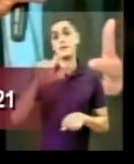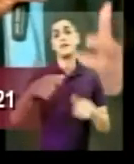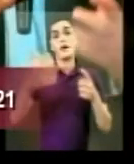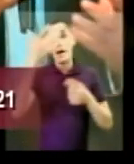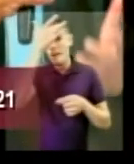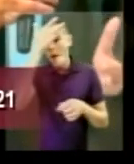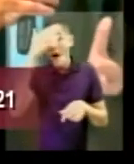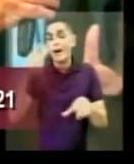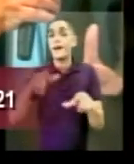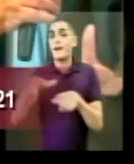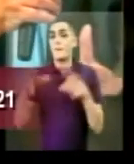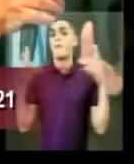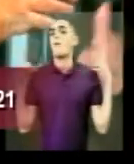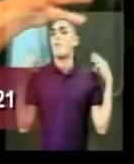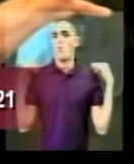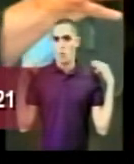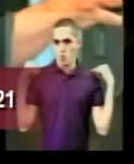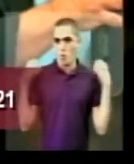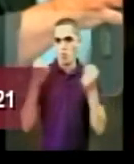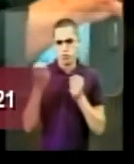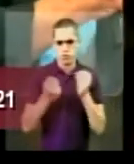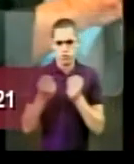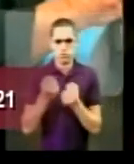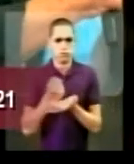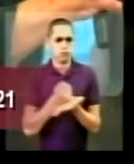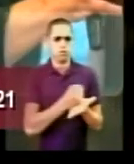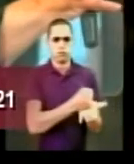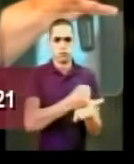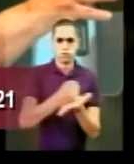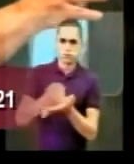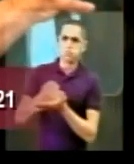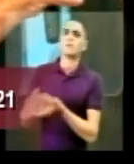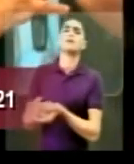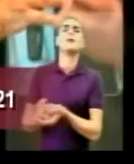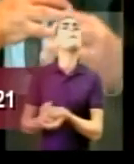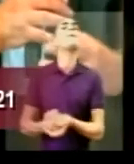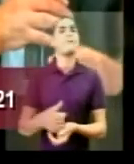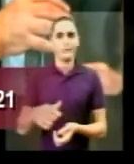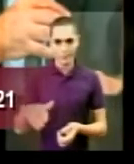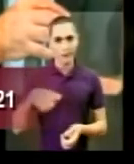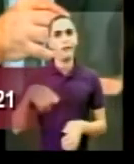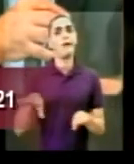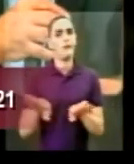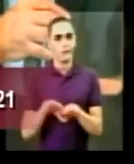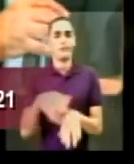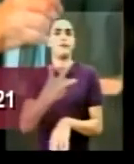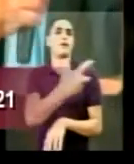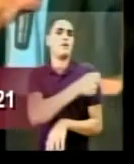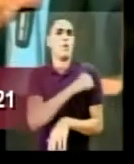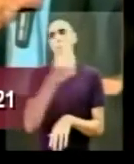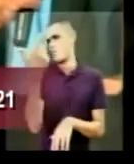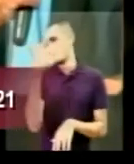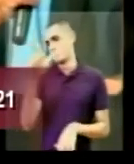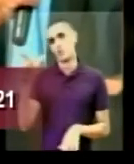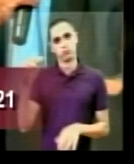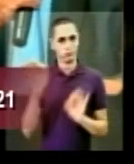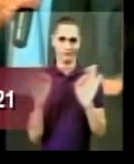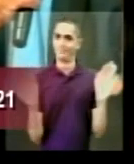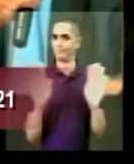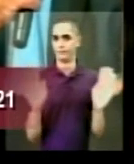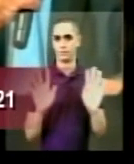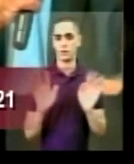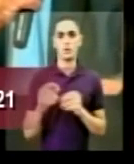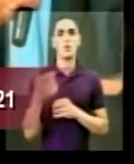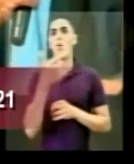veículos, eles serão vacinados. Os demais que não transportam Covid, não. O Hospital Bezerra